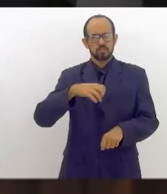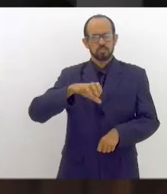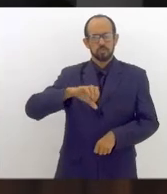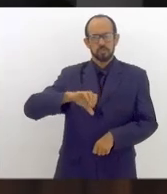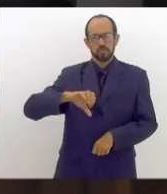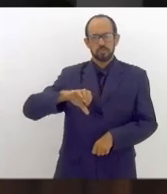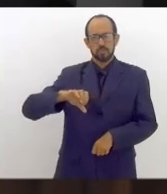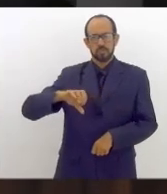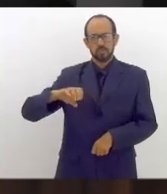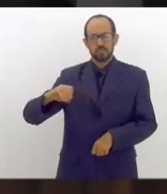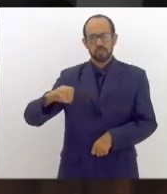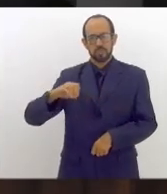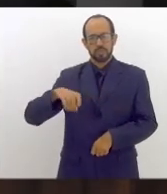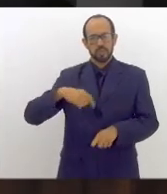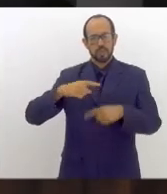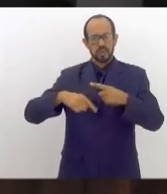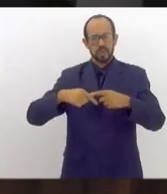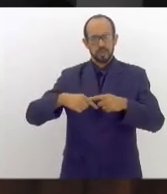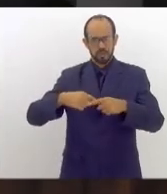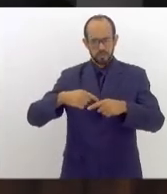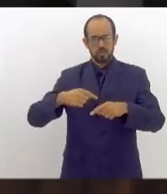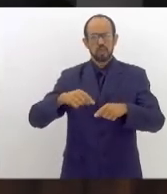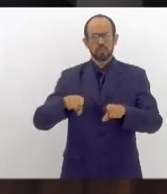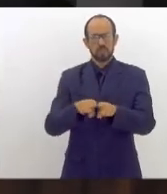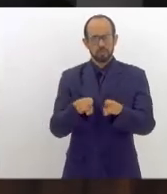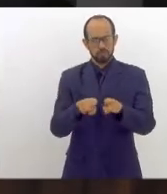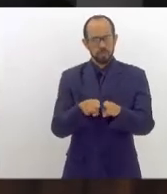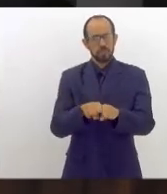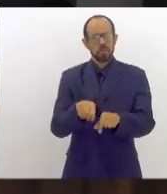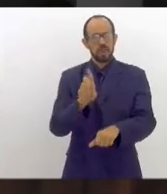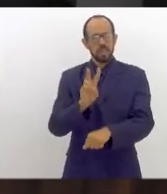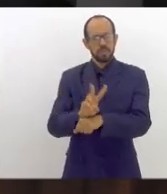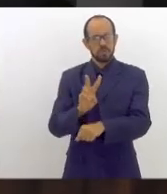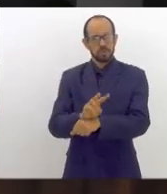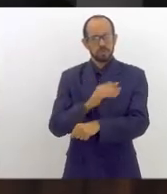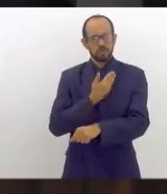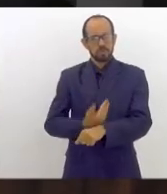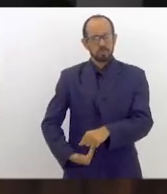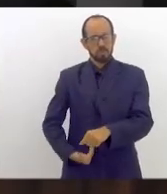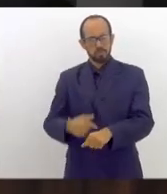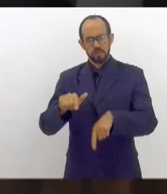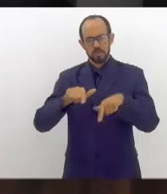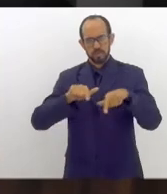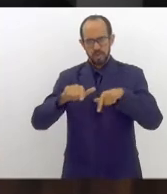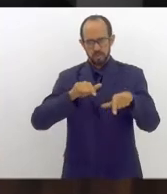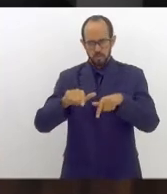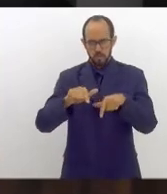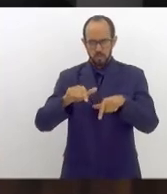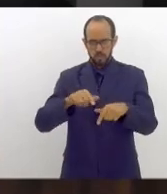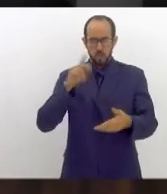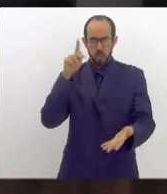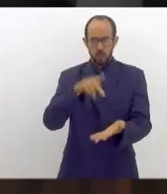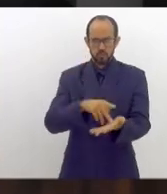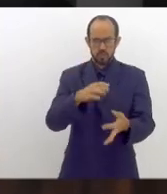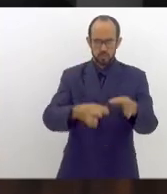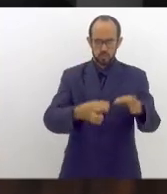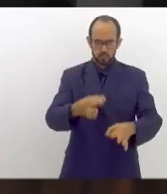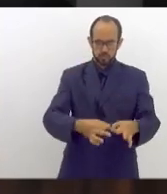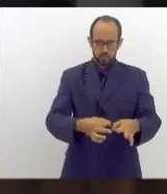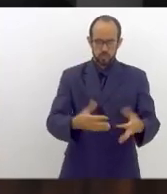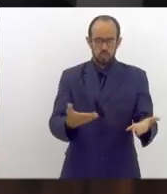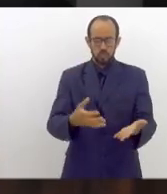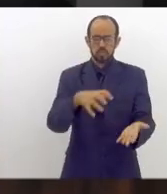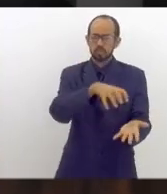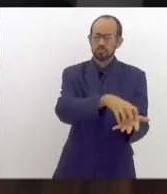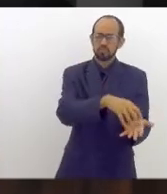tendo antes passado também pela defensoria pública e atuado como oficial de justiça hoje exerce suas funções na quarta